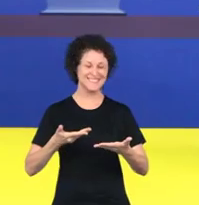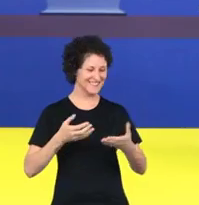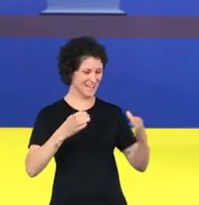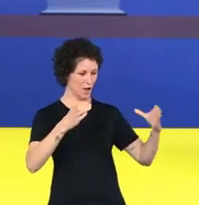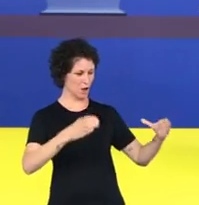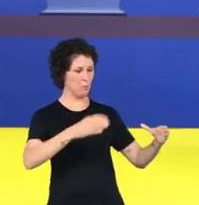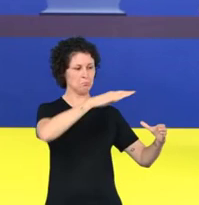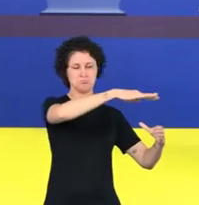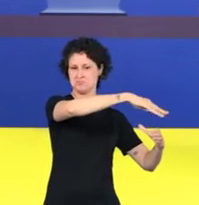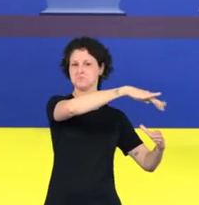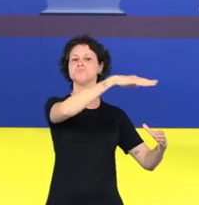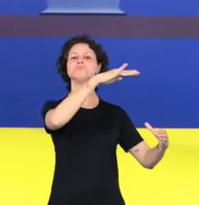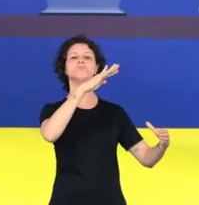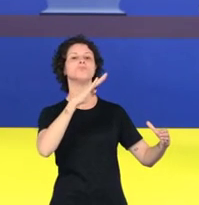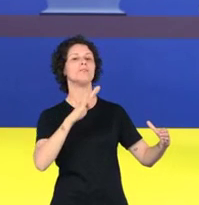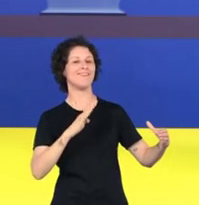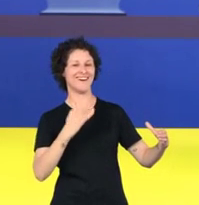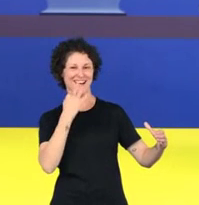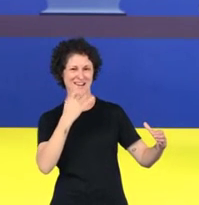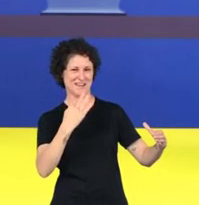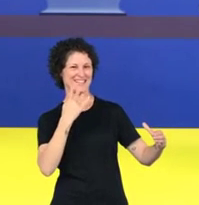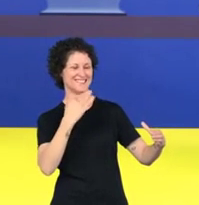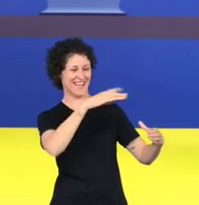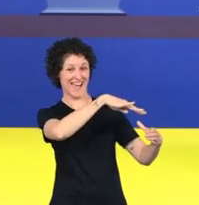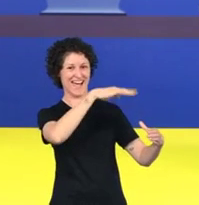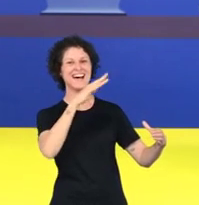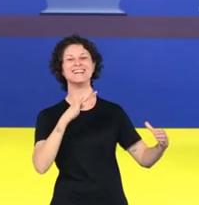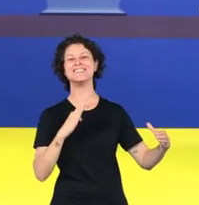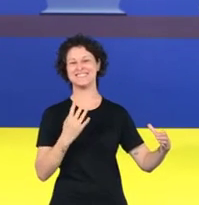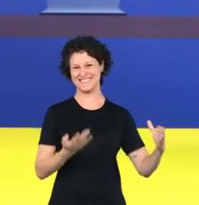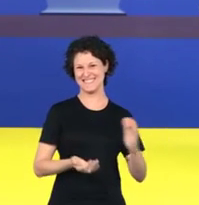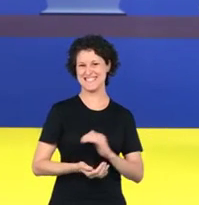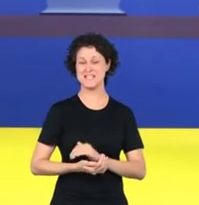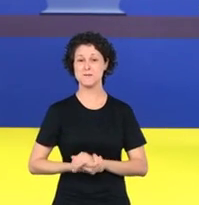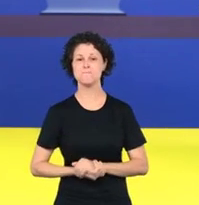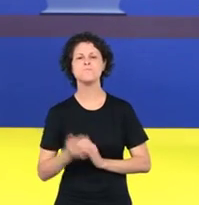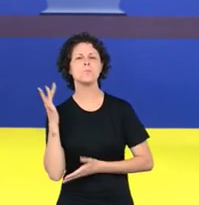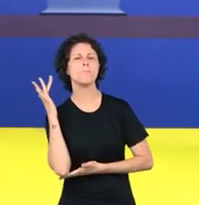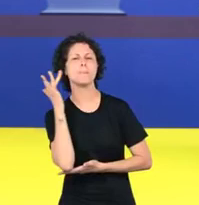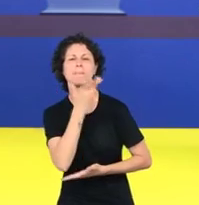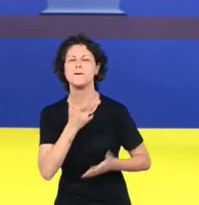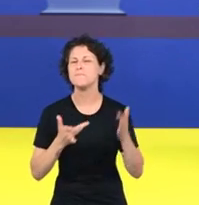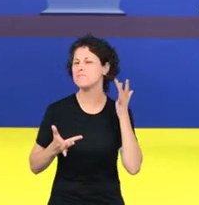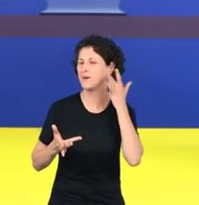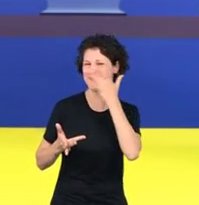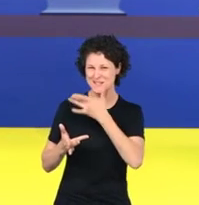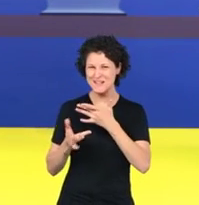E olha só como está bonito o meu bolo. Parece bem saboroso, não é mesmo? Bom, eu espero que